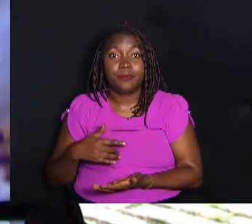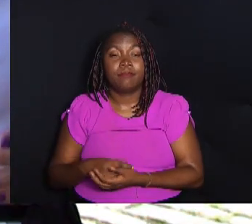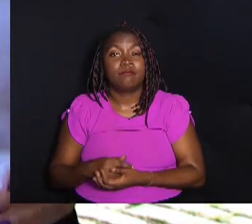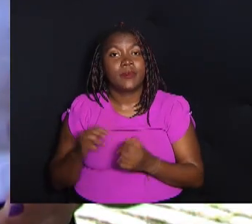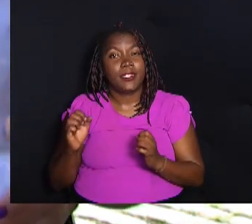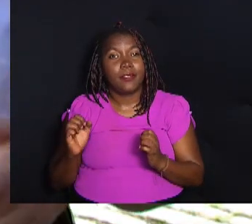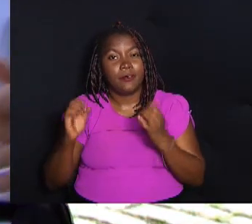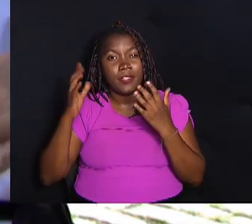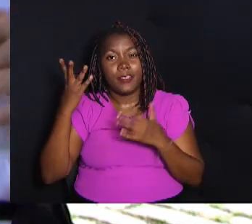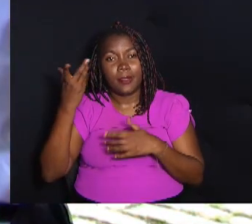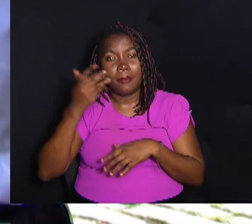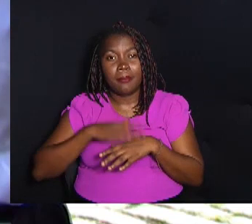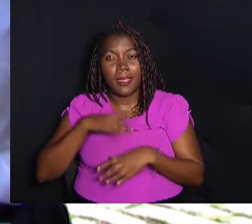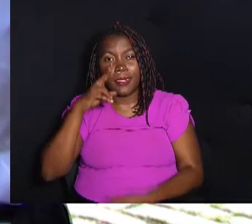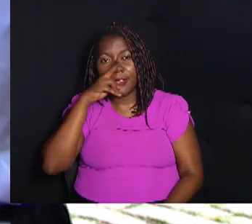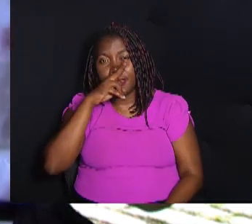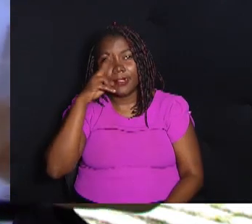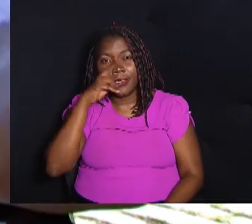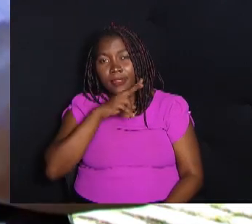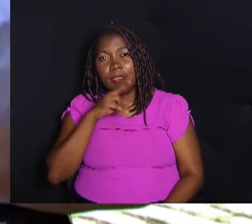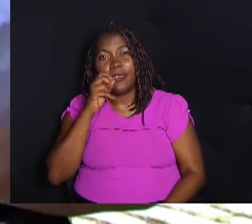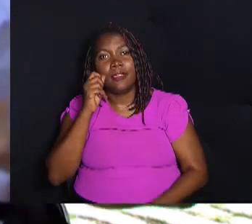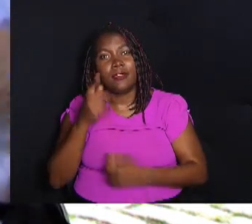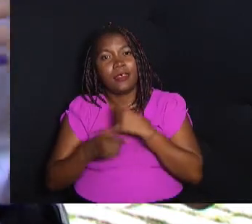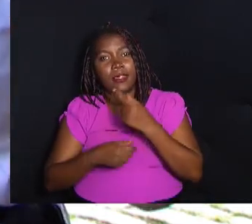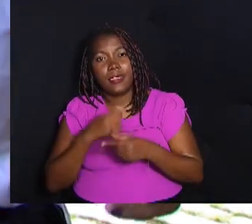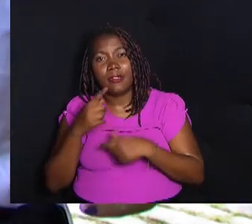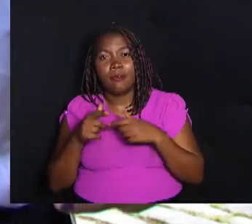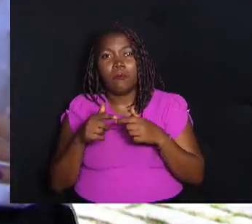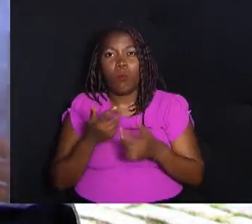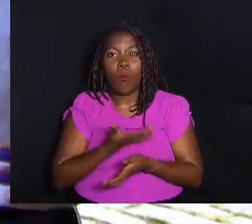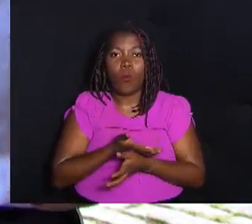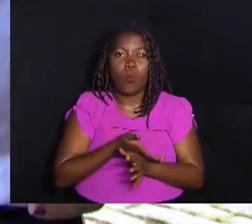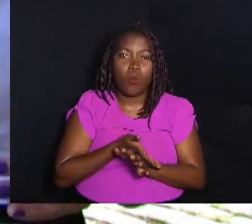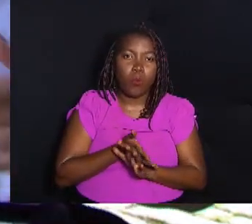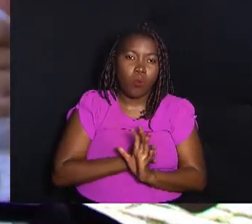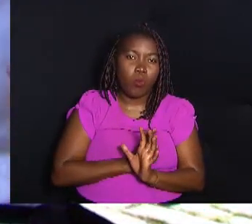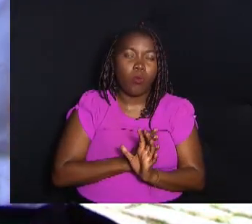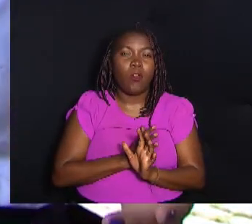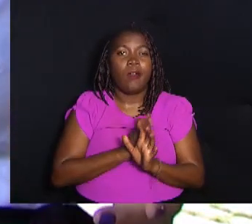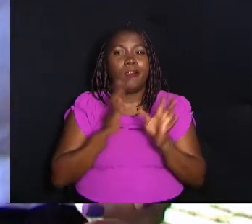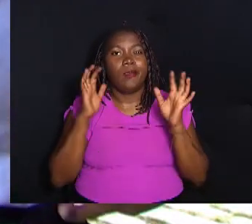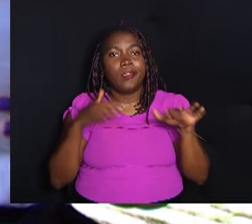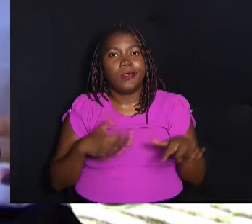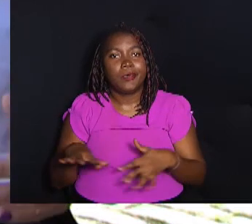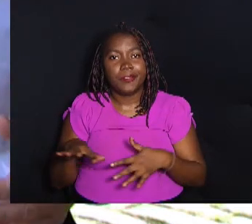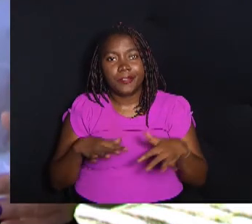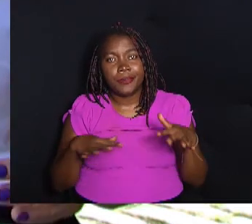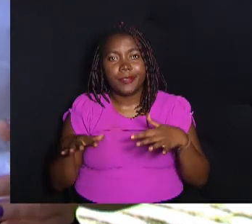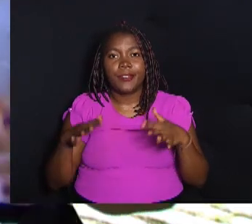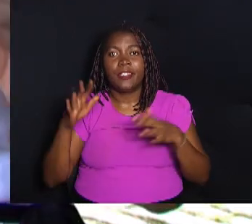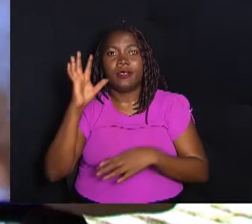climáticos mais intensos variando de estiagens a tempestades com alargamentos queda de árvores e até incêndios a